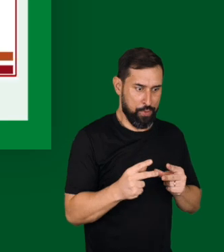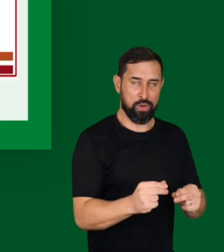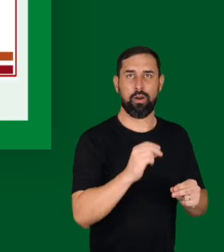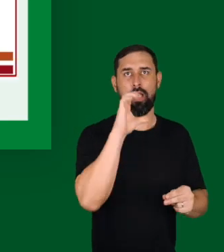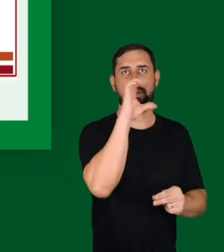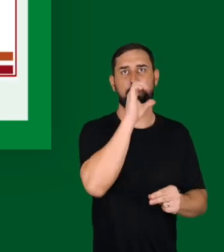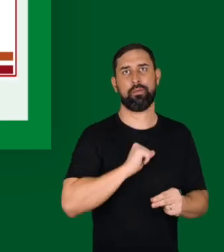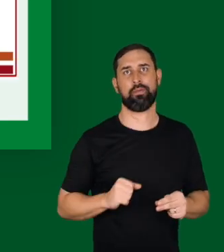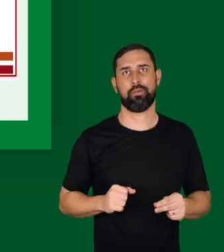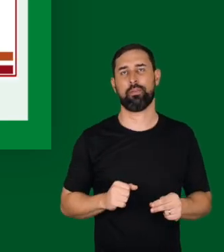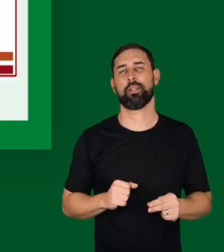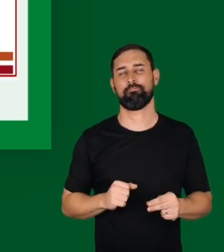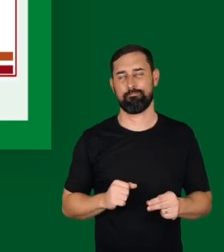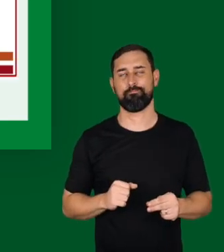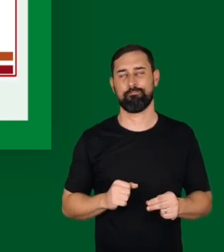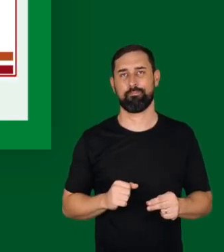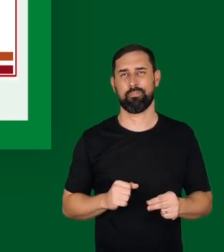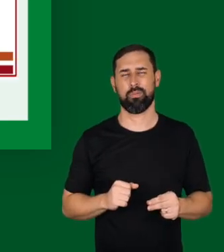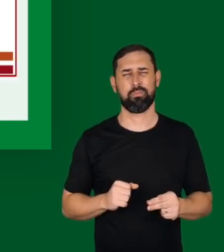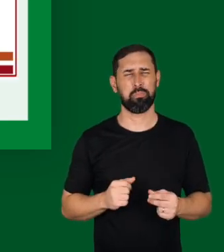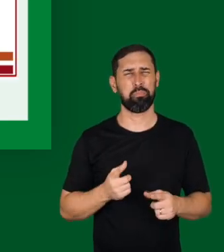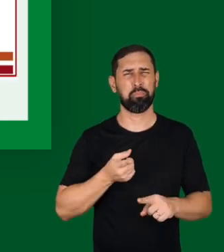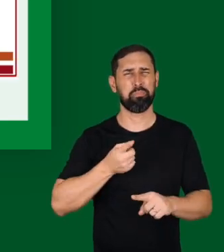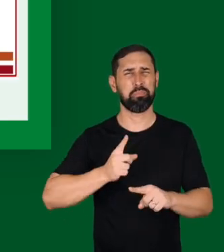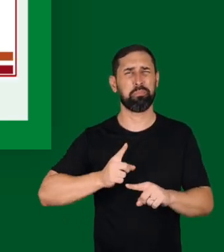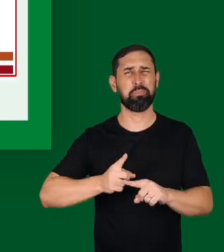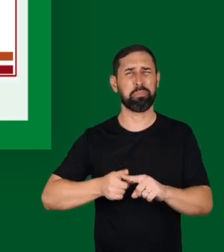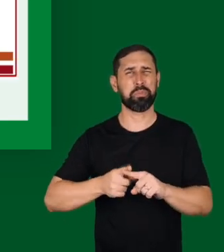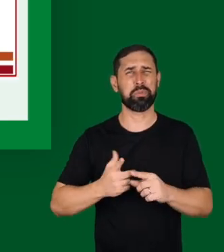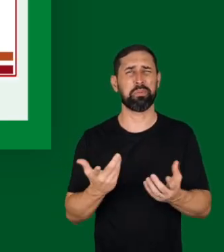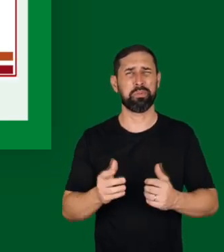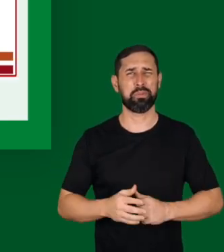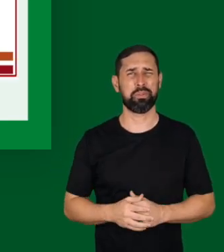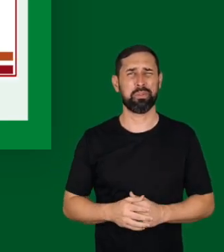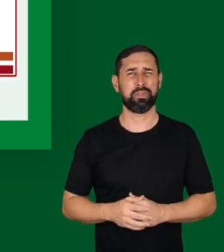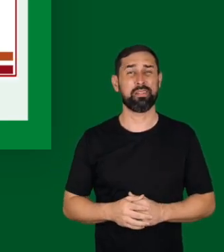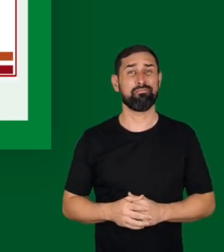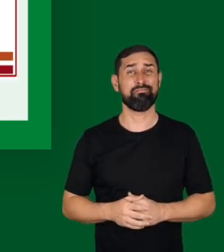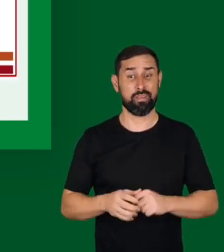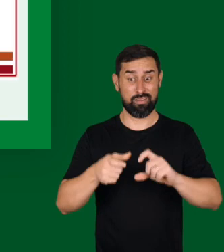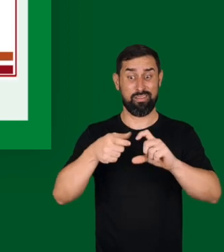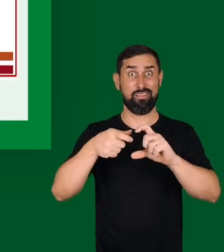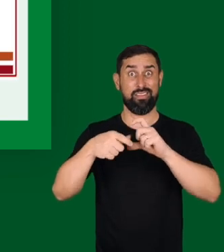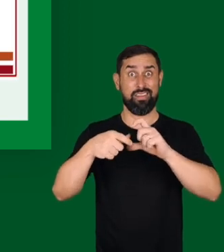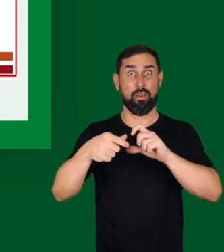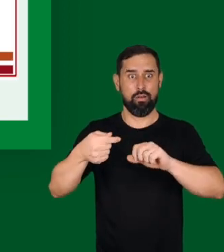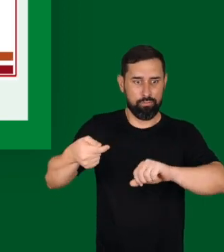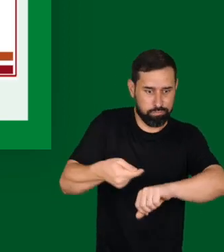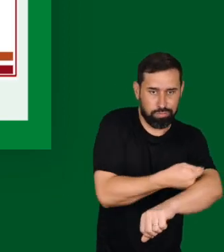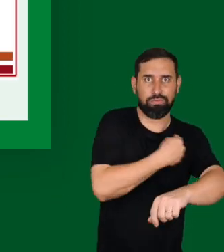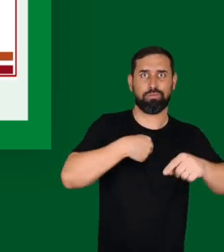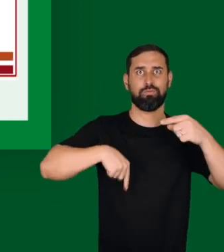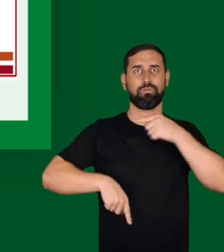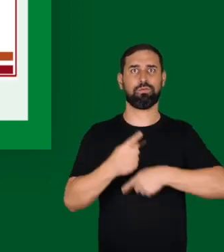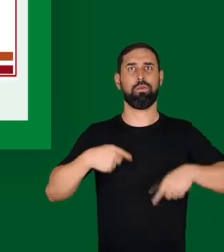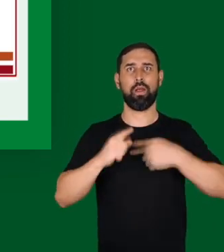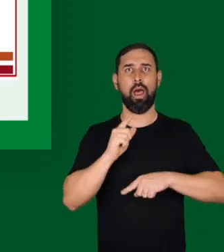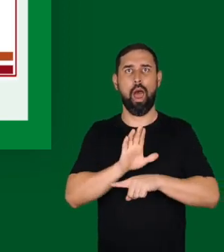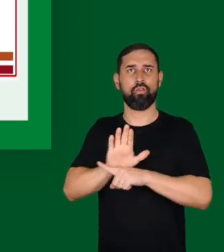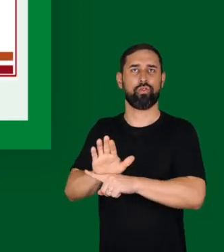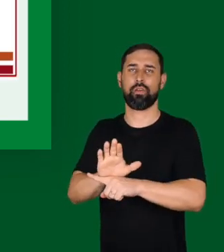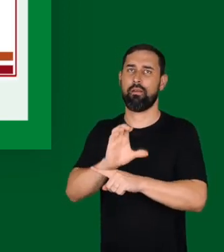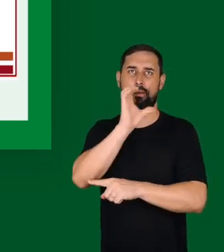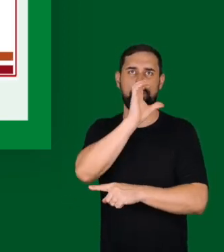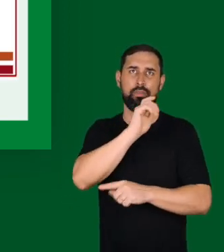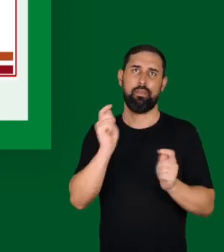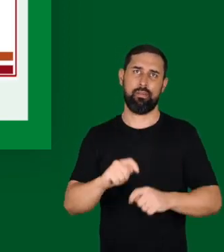doses de uma forma só, ou seja, rapidamente, as duas de uma vez. Para que isso? Para que essa adenosina chegue no